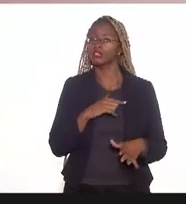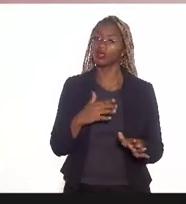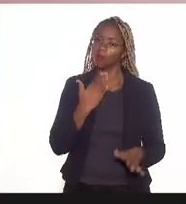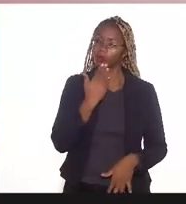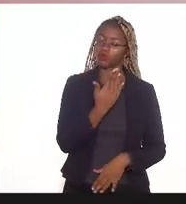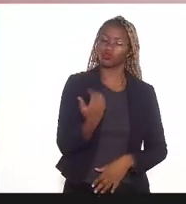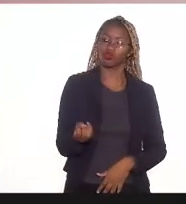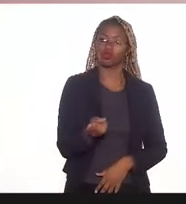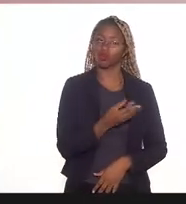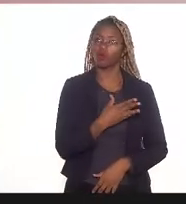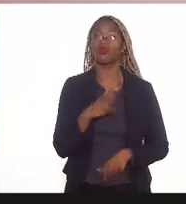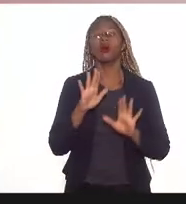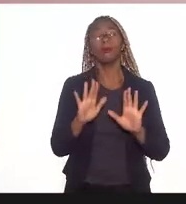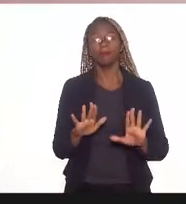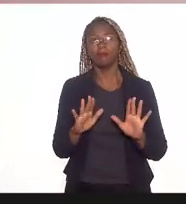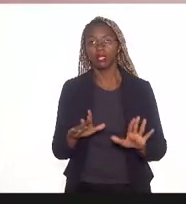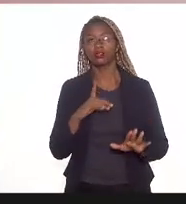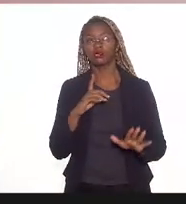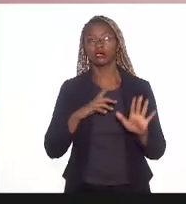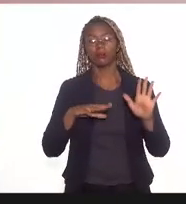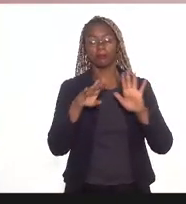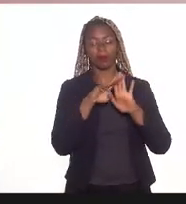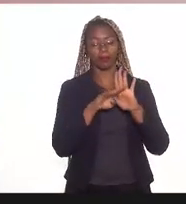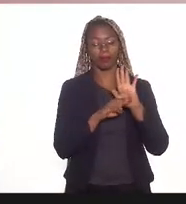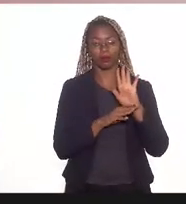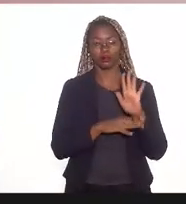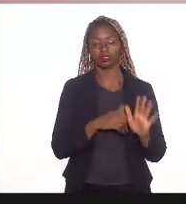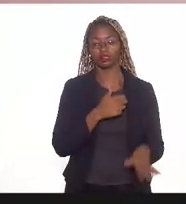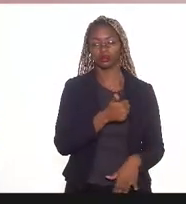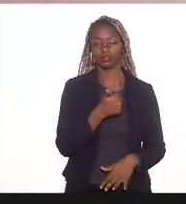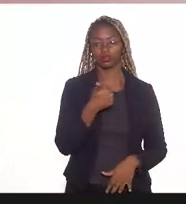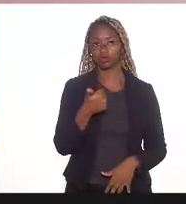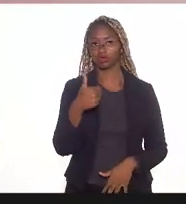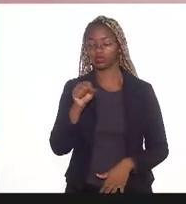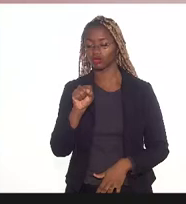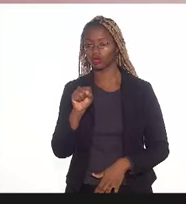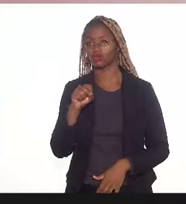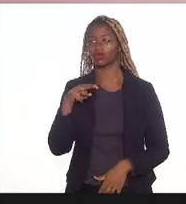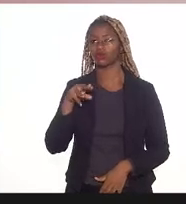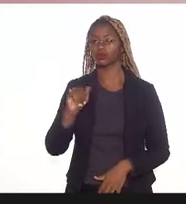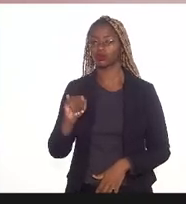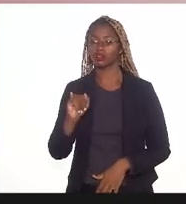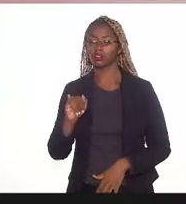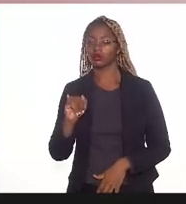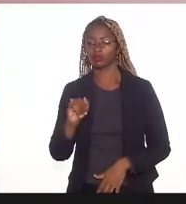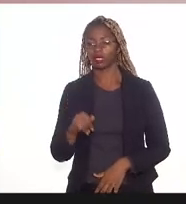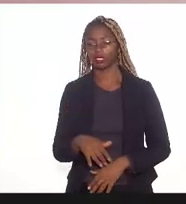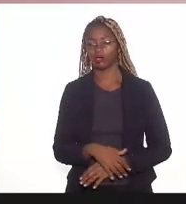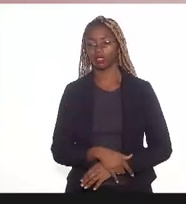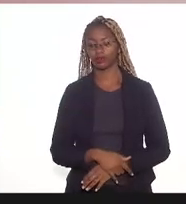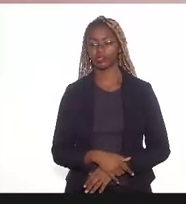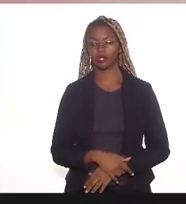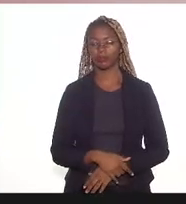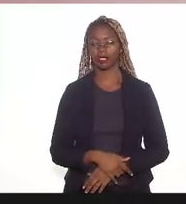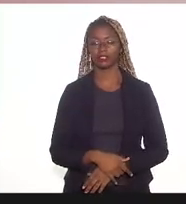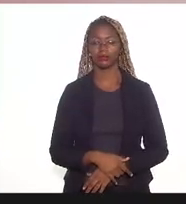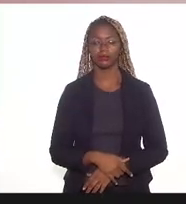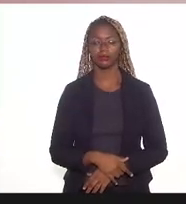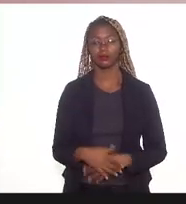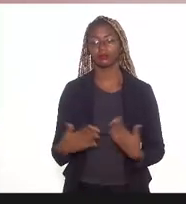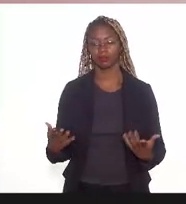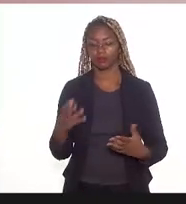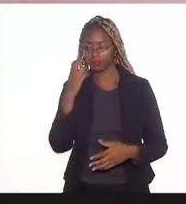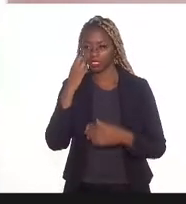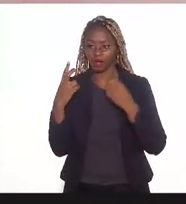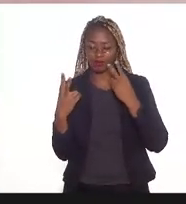tem um cronograma de 120 milhões, 118 milhões para os recursos das pequenas, micro e